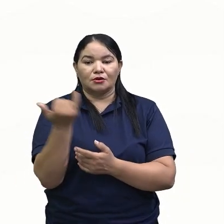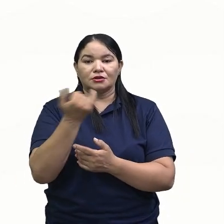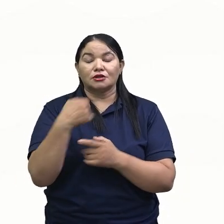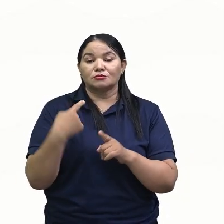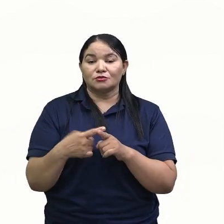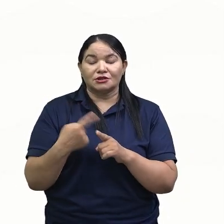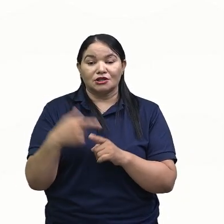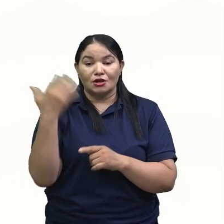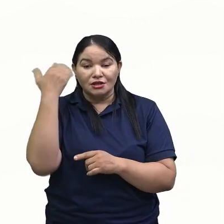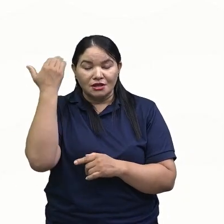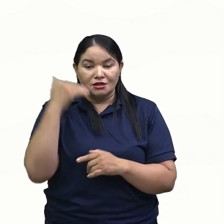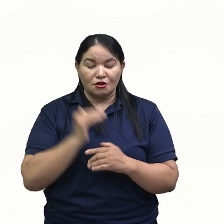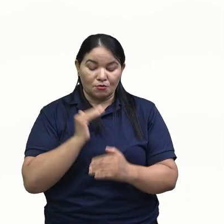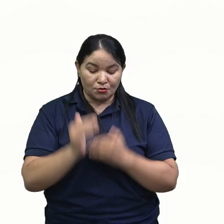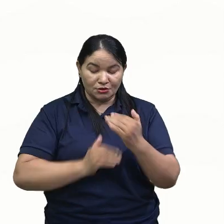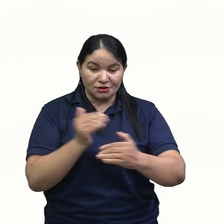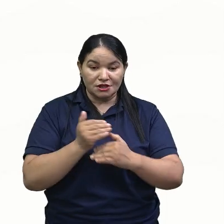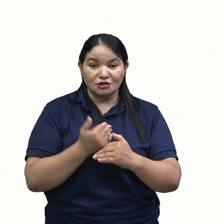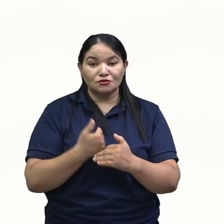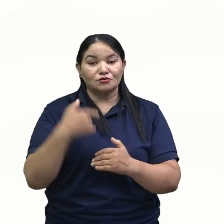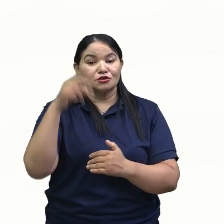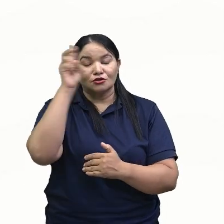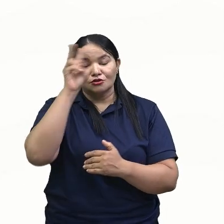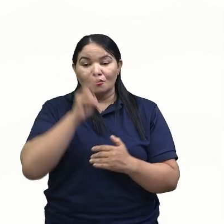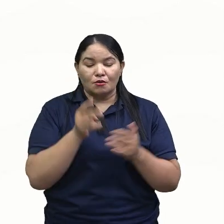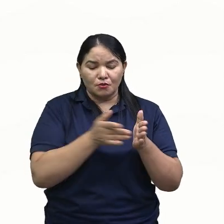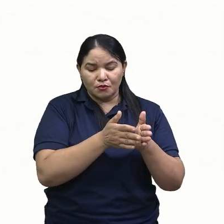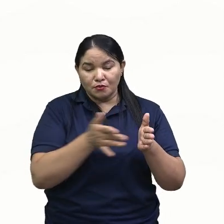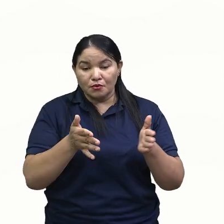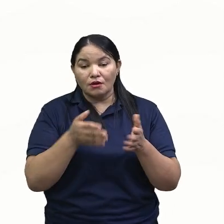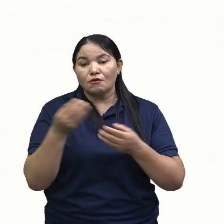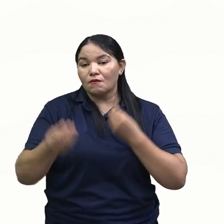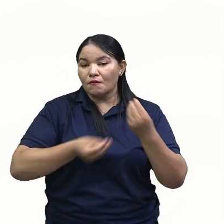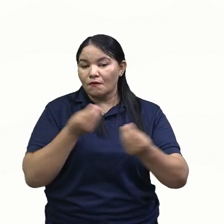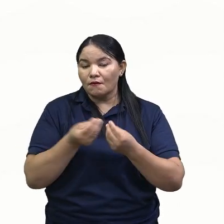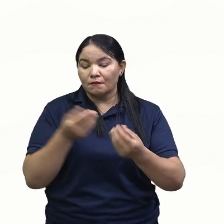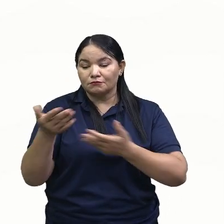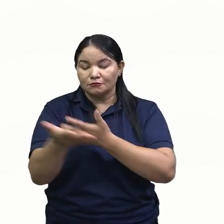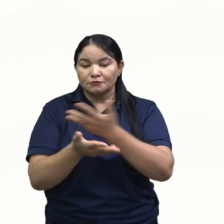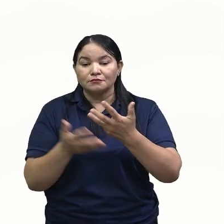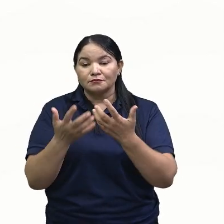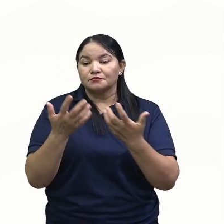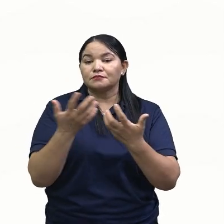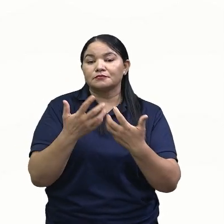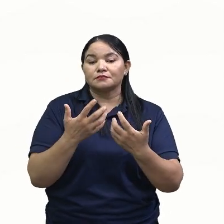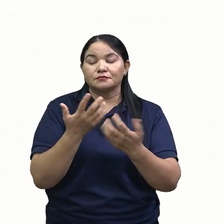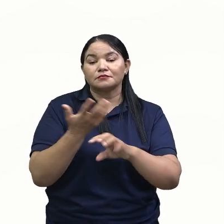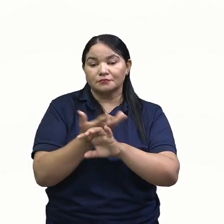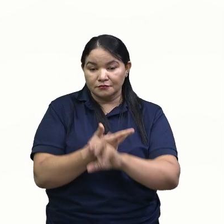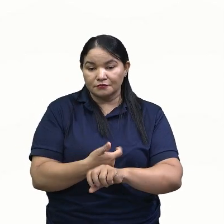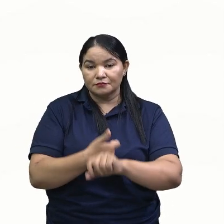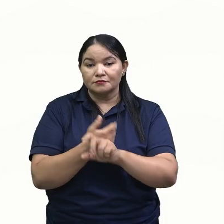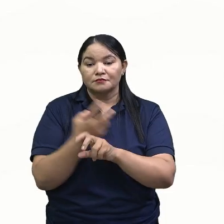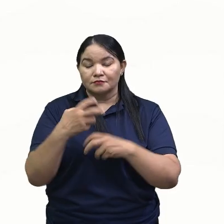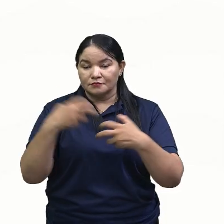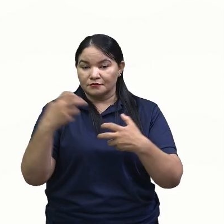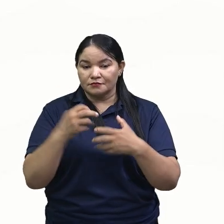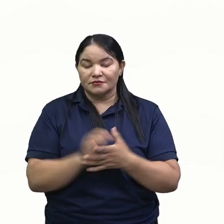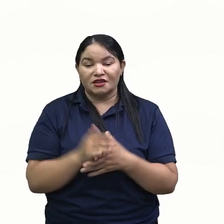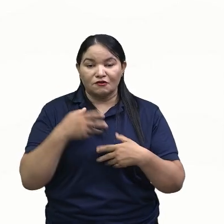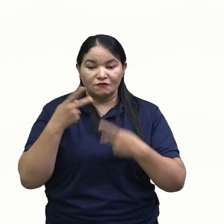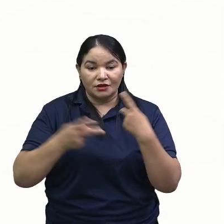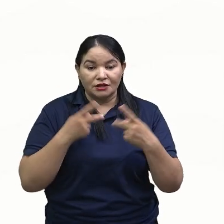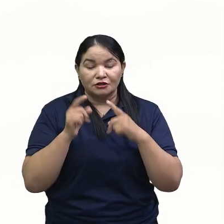de um processo histórico, como se dá essa interculturalidade. A gente está falando de um período de